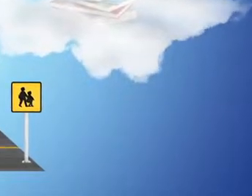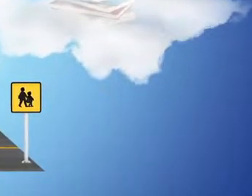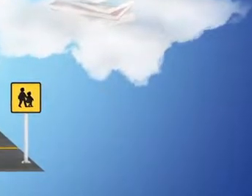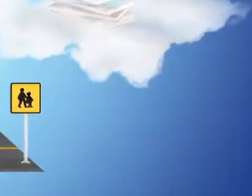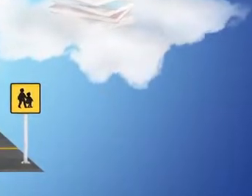E aí